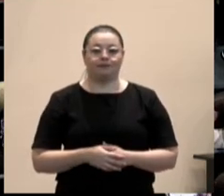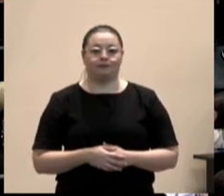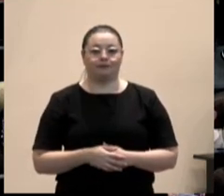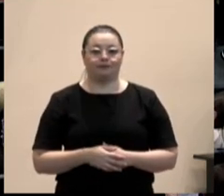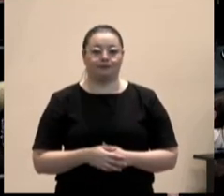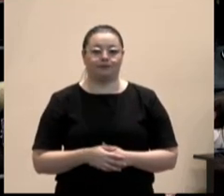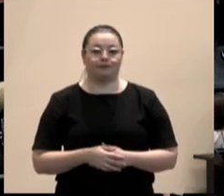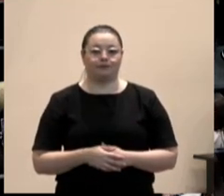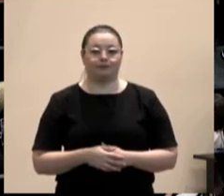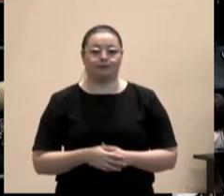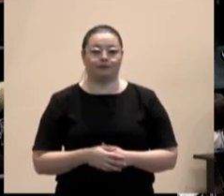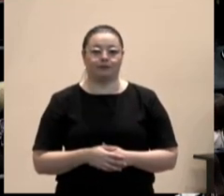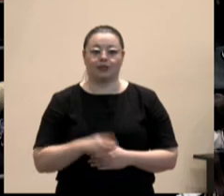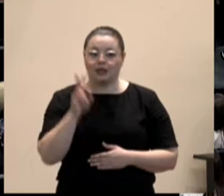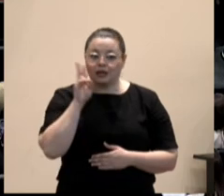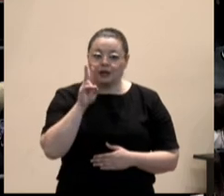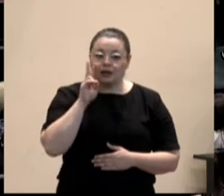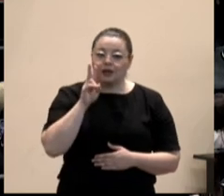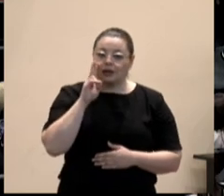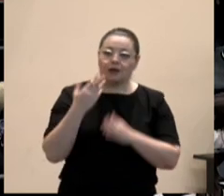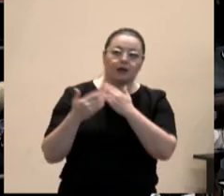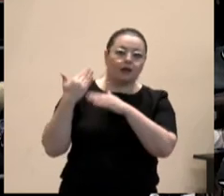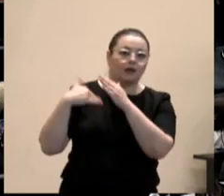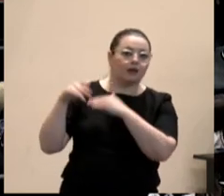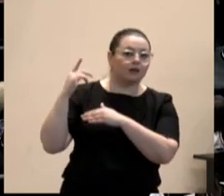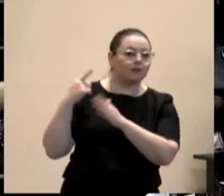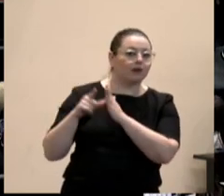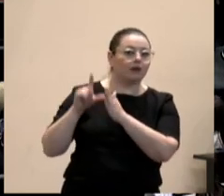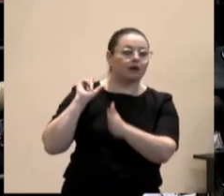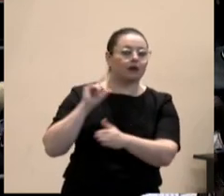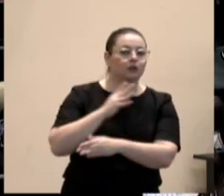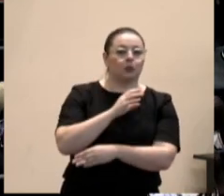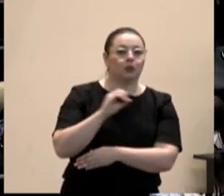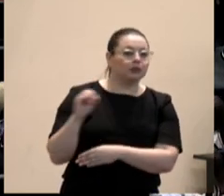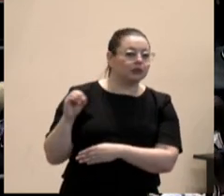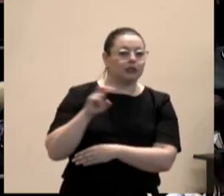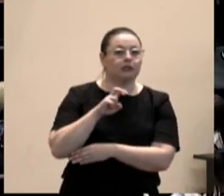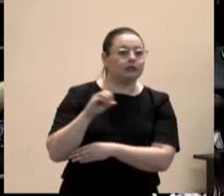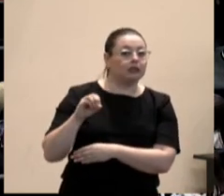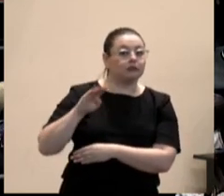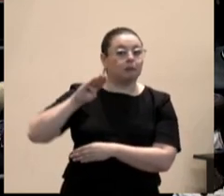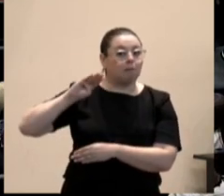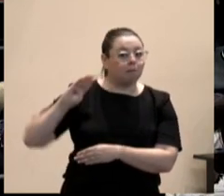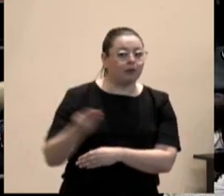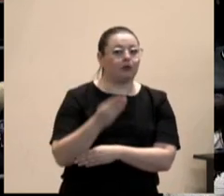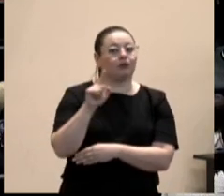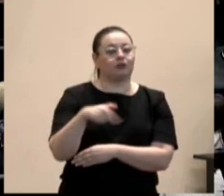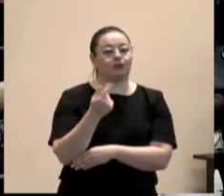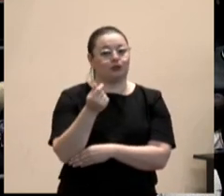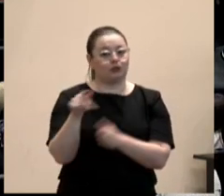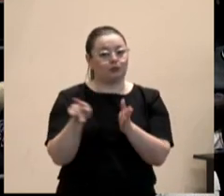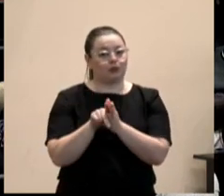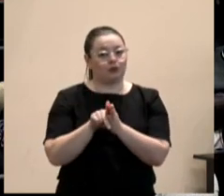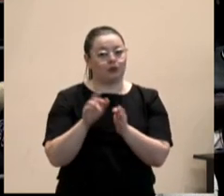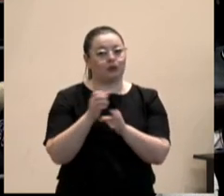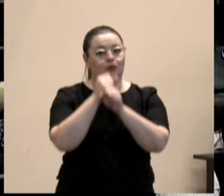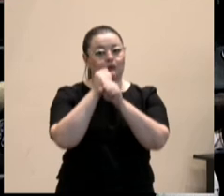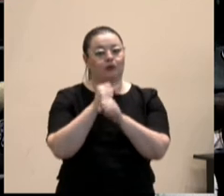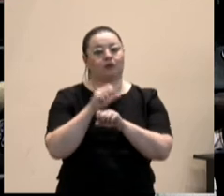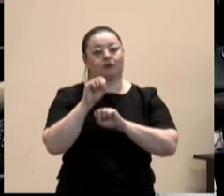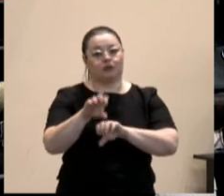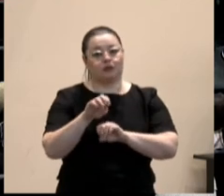estão sempre com aquele número inicial, né? Entre 400 e 500 bilhões é o dinheiro da educação. Então, seria aumentar o quê?